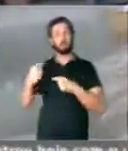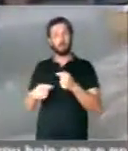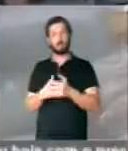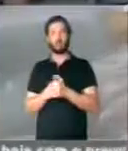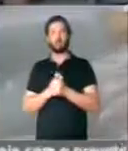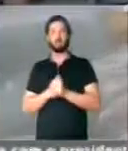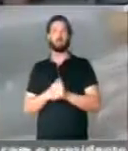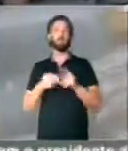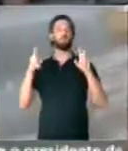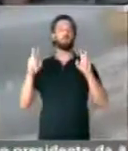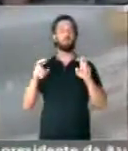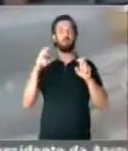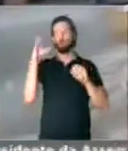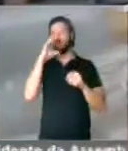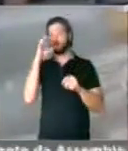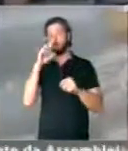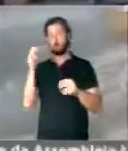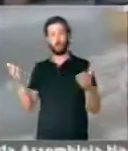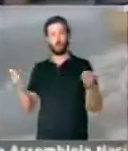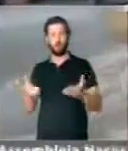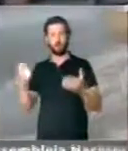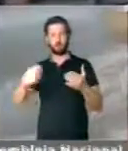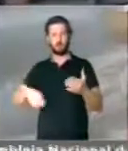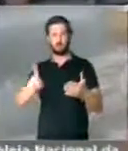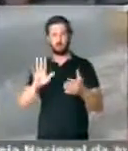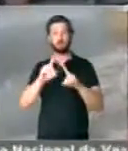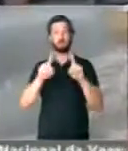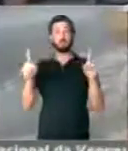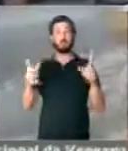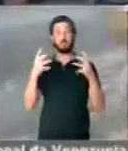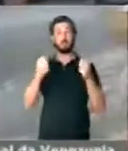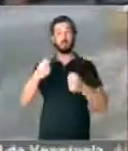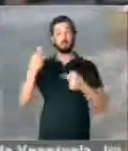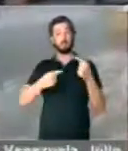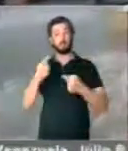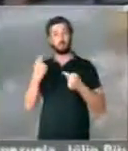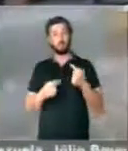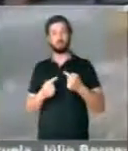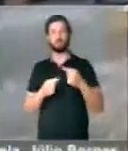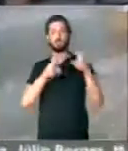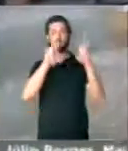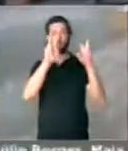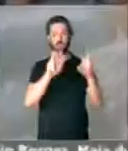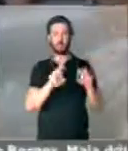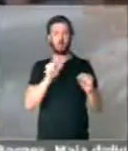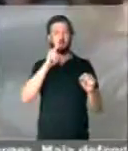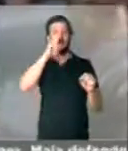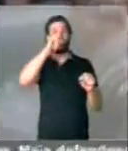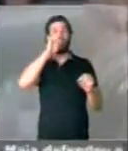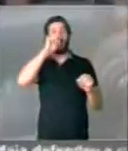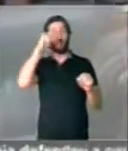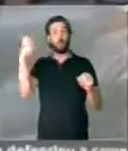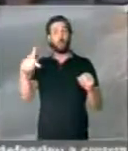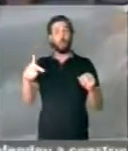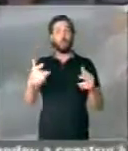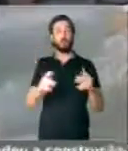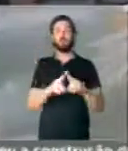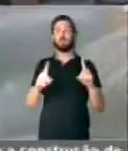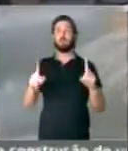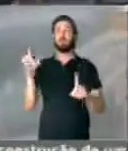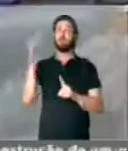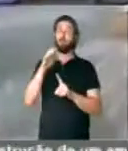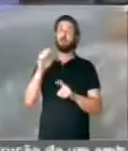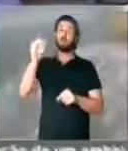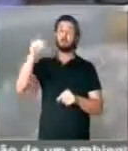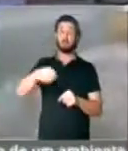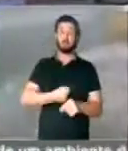a questão da urgência, que não se coloque hoje, mas que nós tratemos aqueles temas que não são polêmicos, mas que interferem